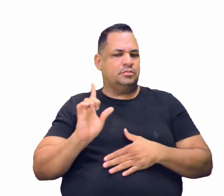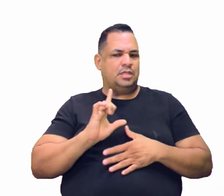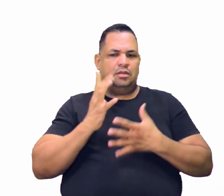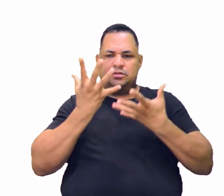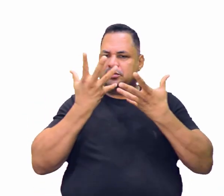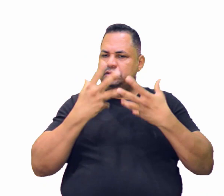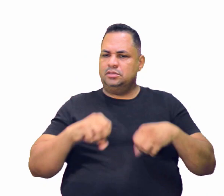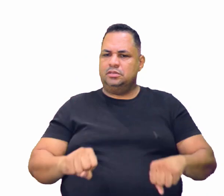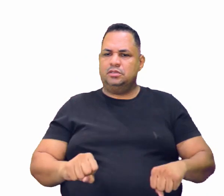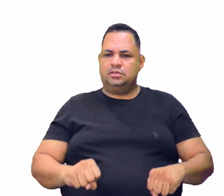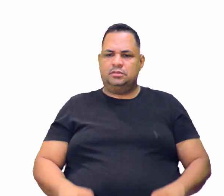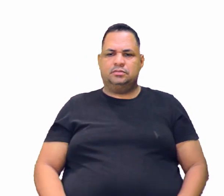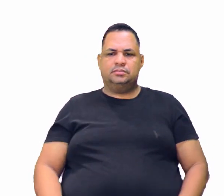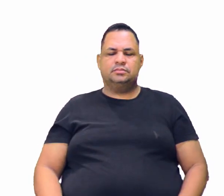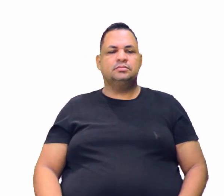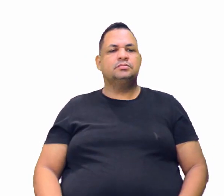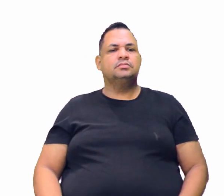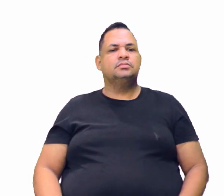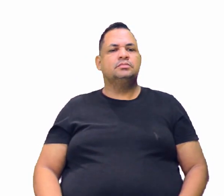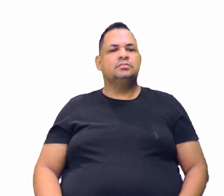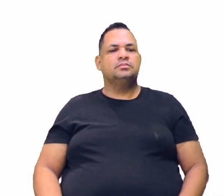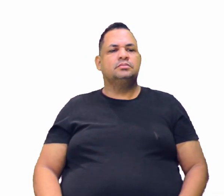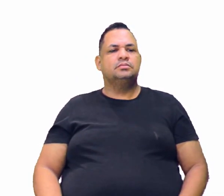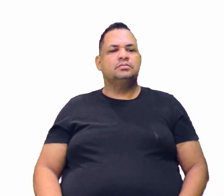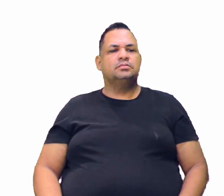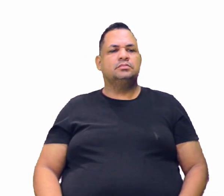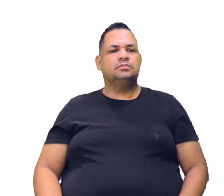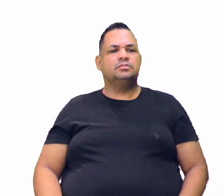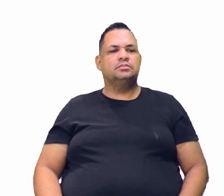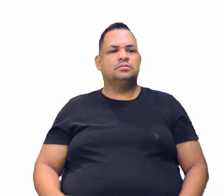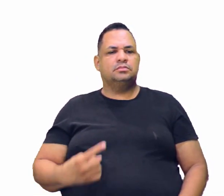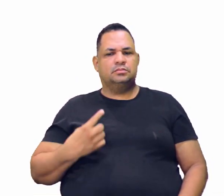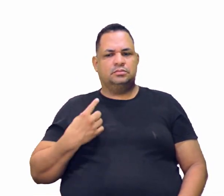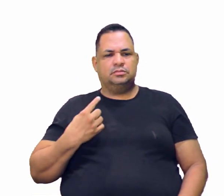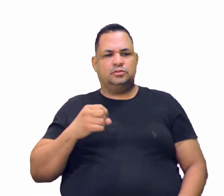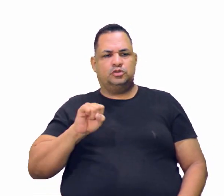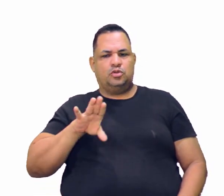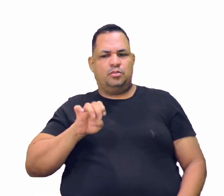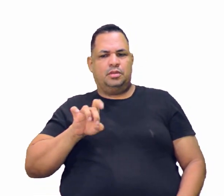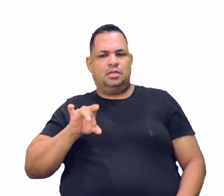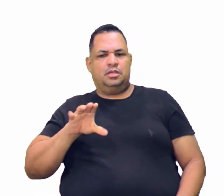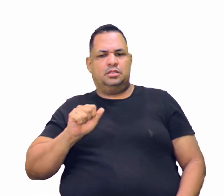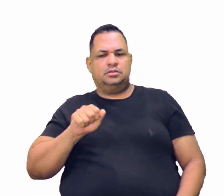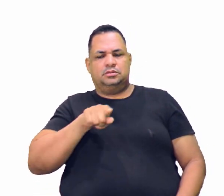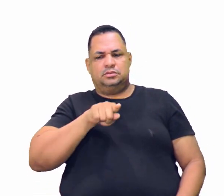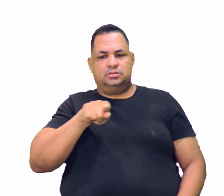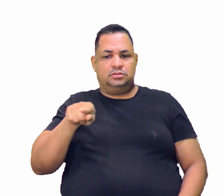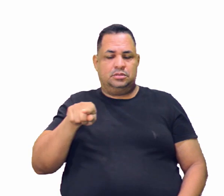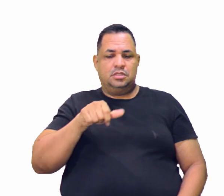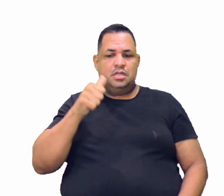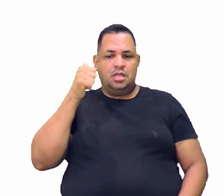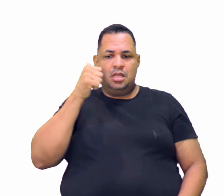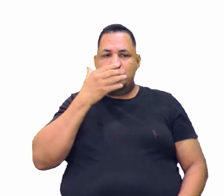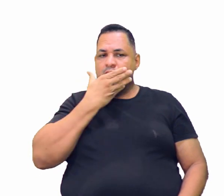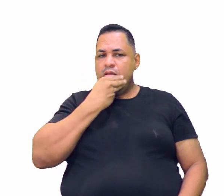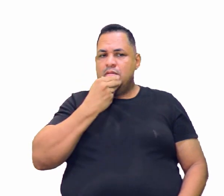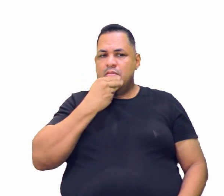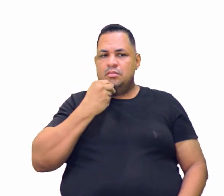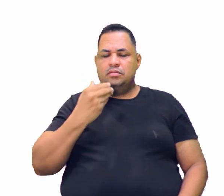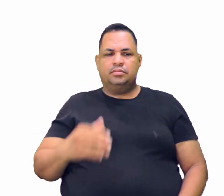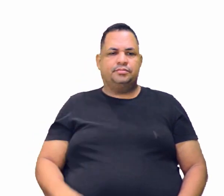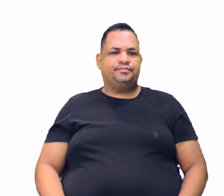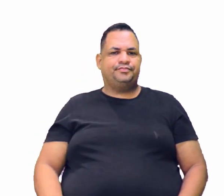concordaram. Vamos fazer a substituição? Somente eles. Então, esse só aqui, ó, equivale